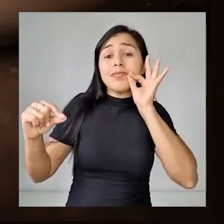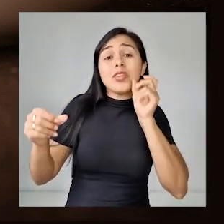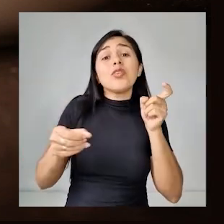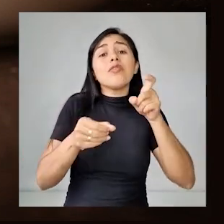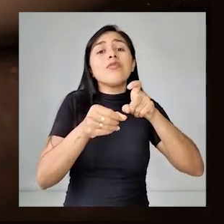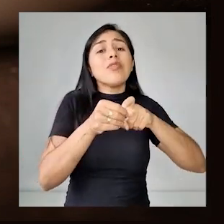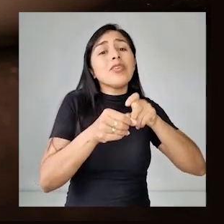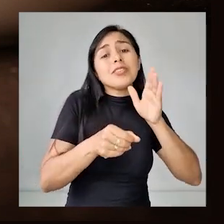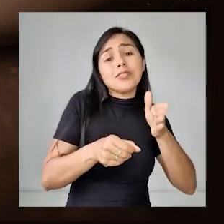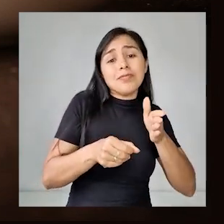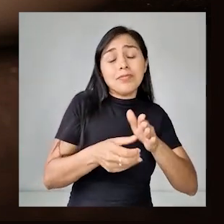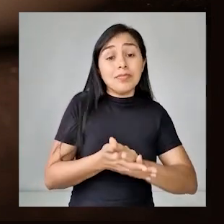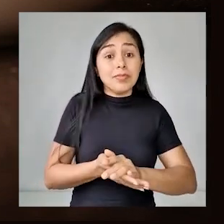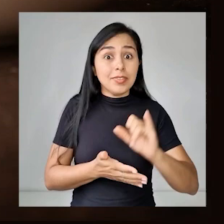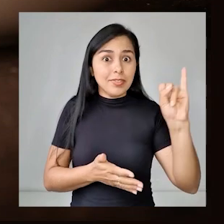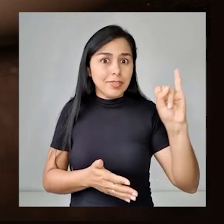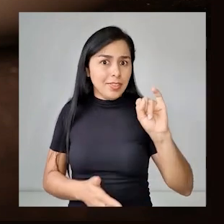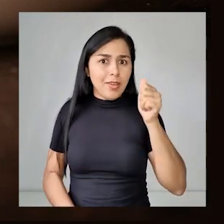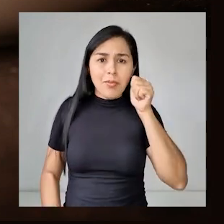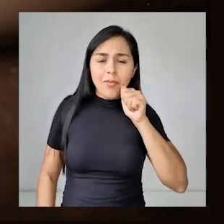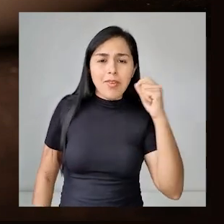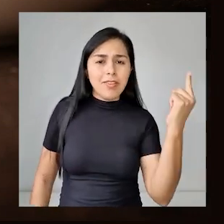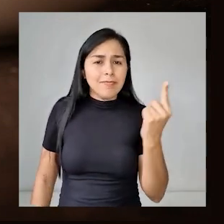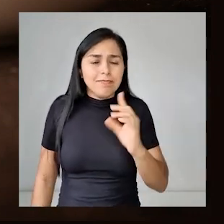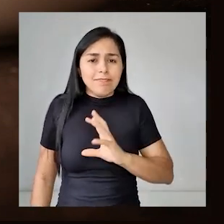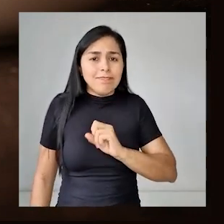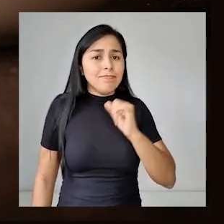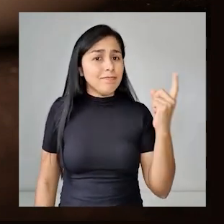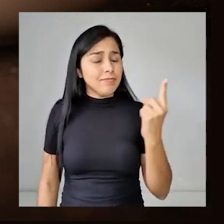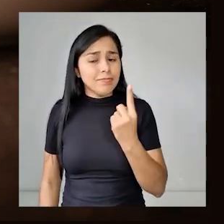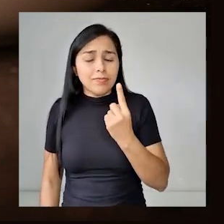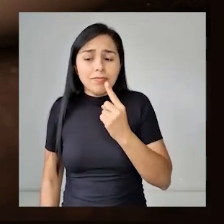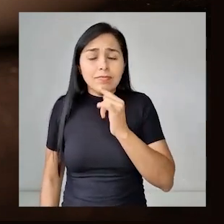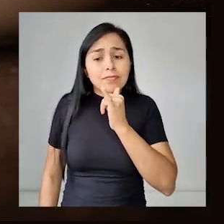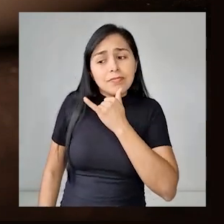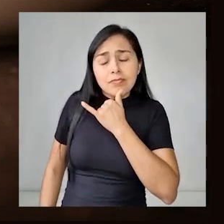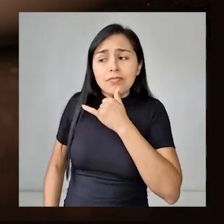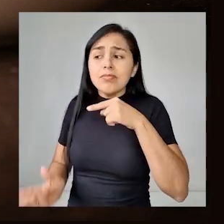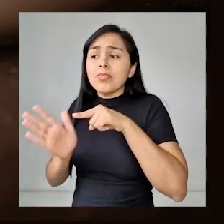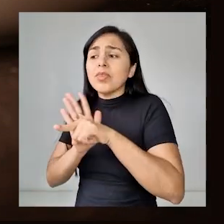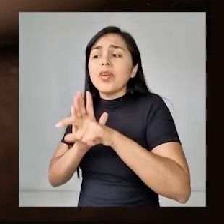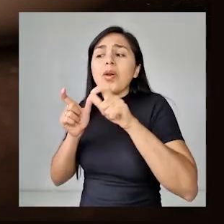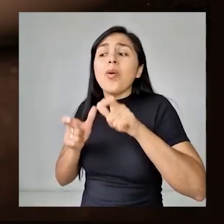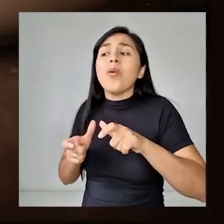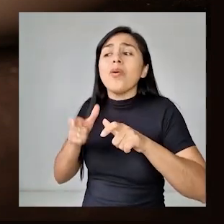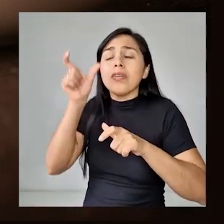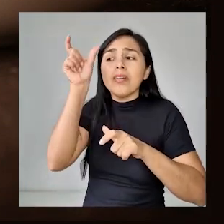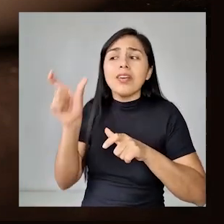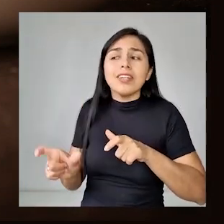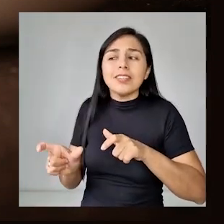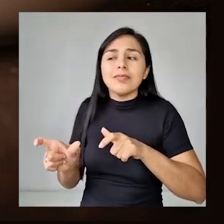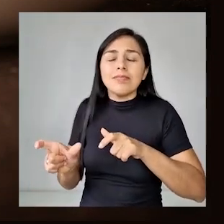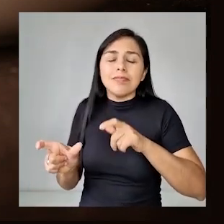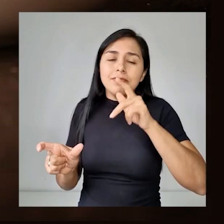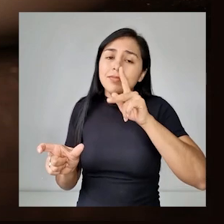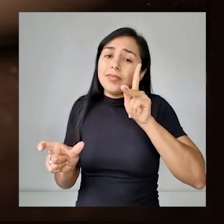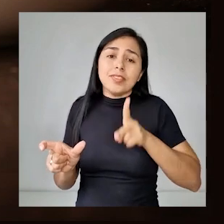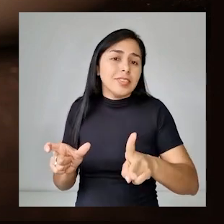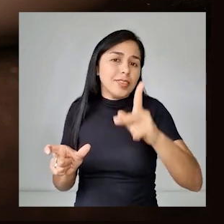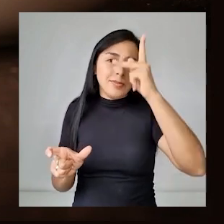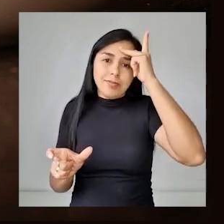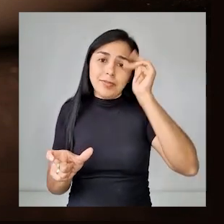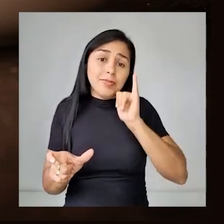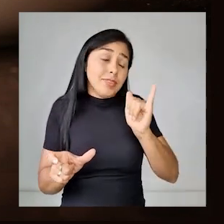Quando a bem-amada vier com seus olhos tristes e perguntar: ele está? Alguém dará o nosso recado